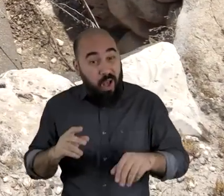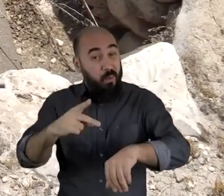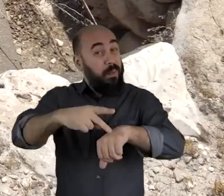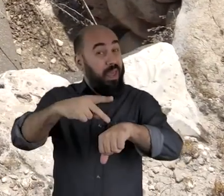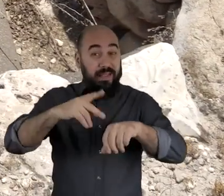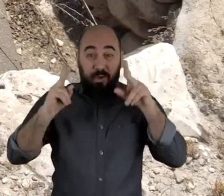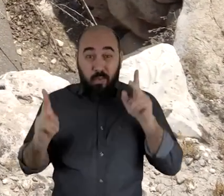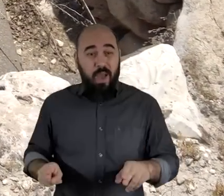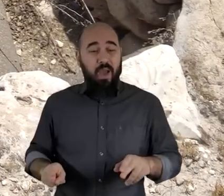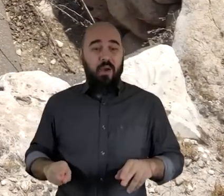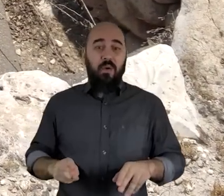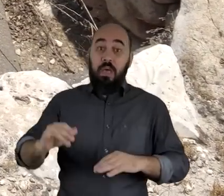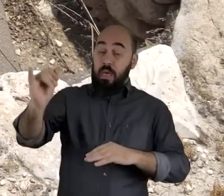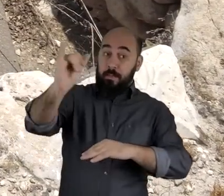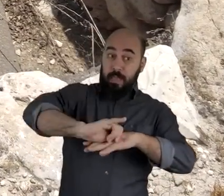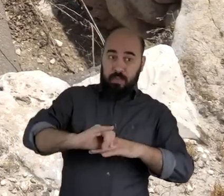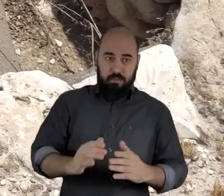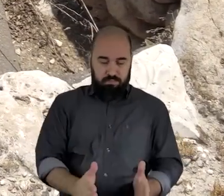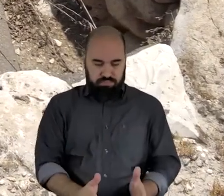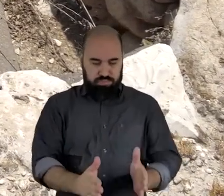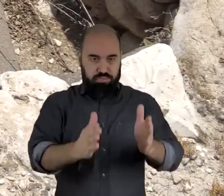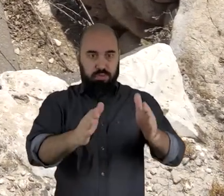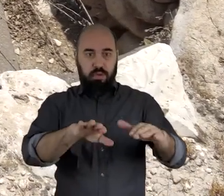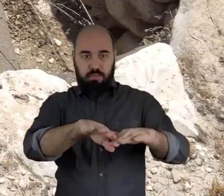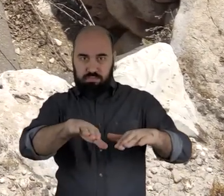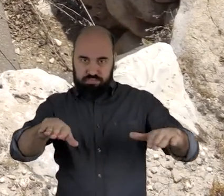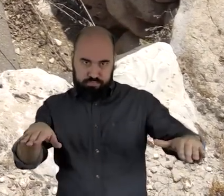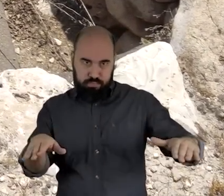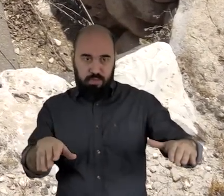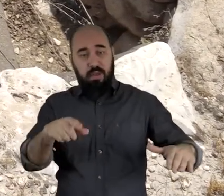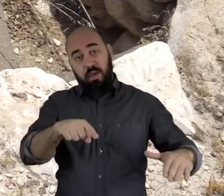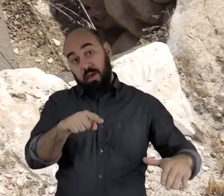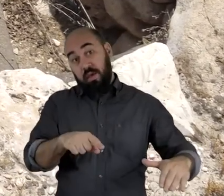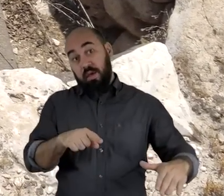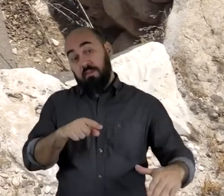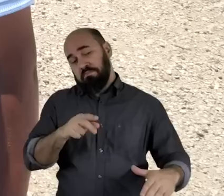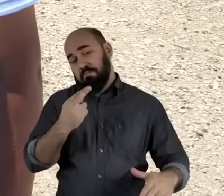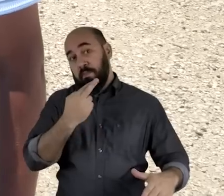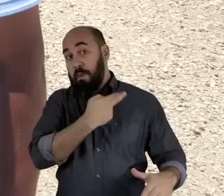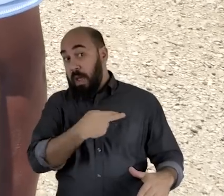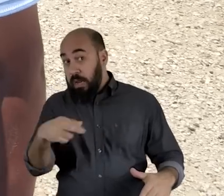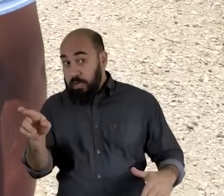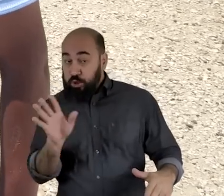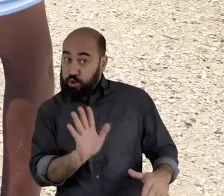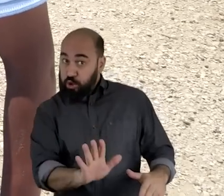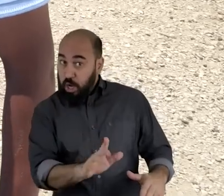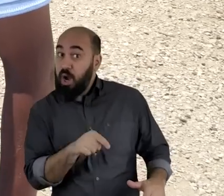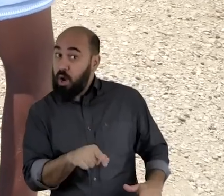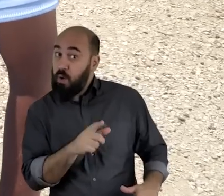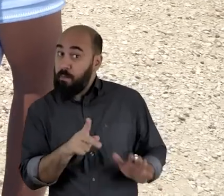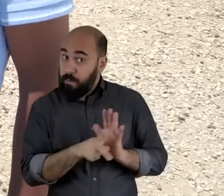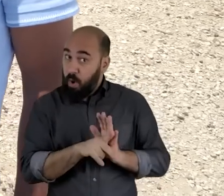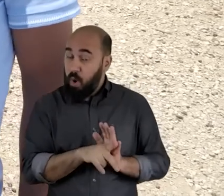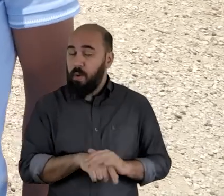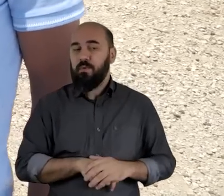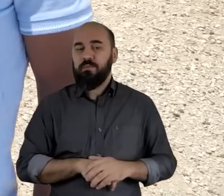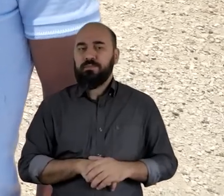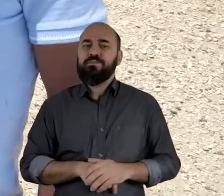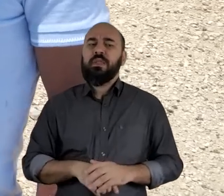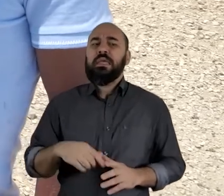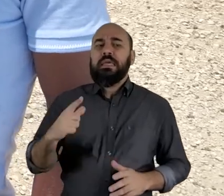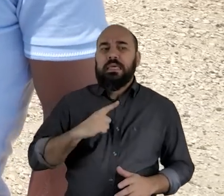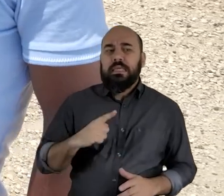aqui é da época cananita. Você tem uma pedra colocada em pé ali, provavelmente por alguma função religiosa. E, segundo